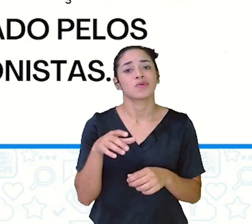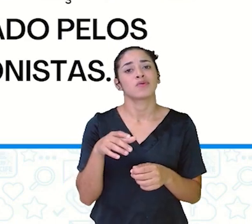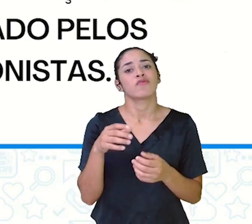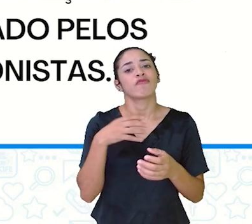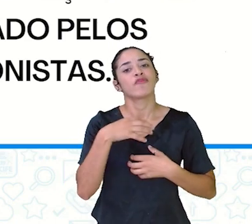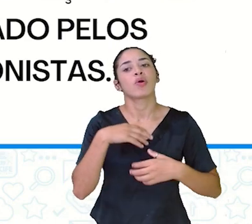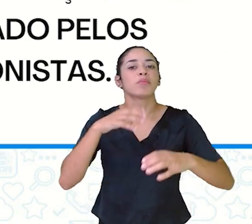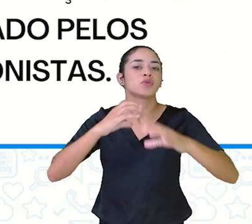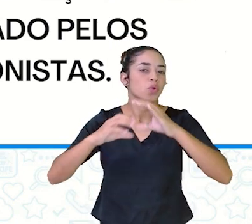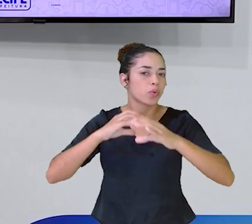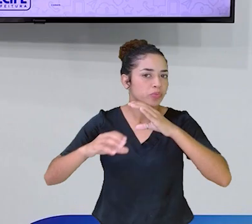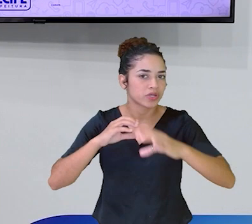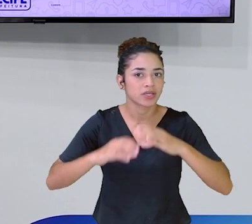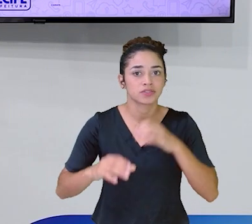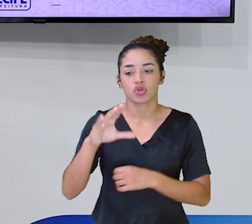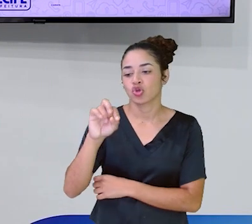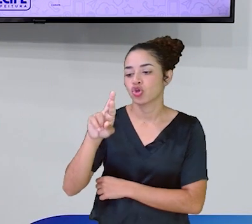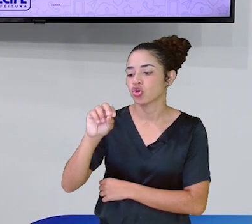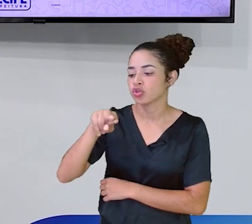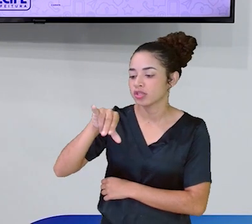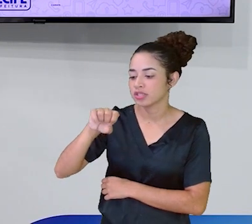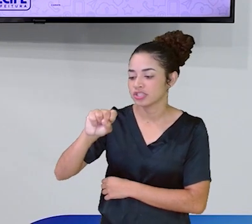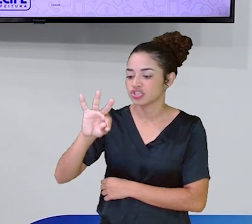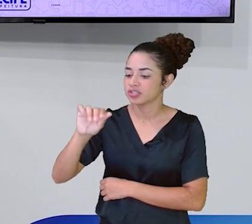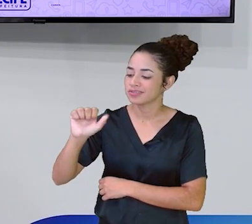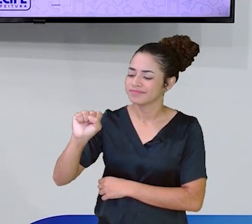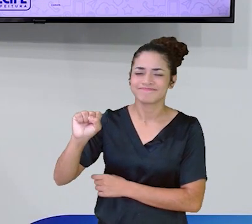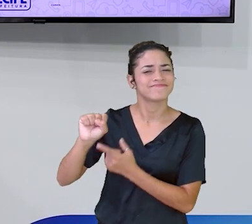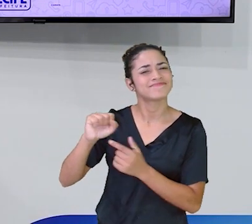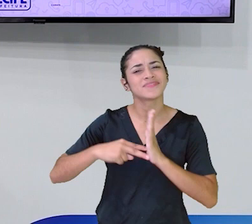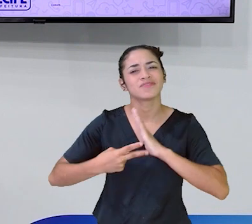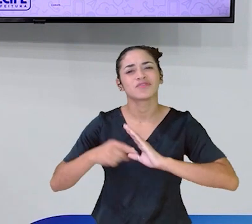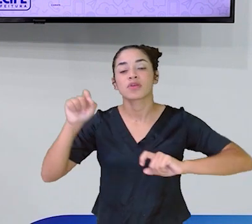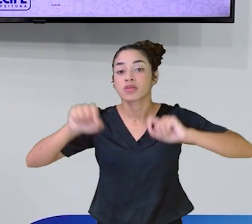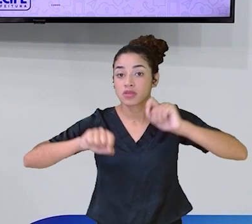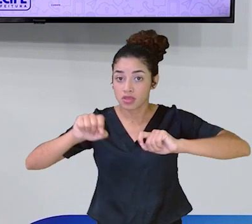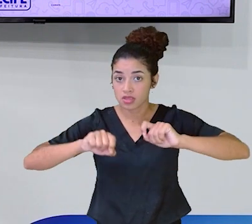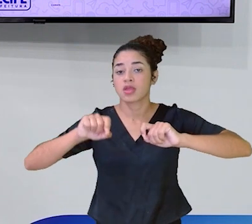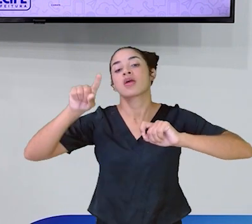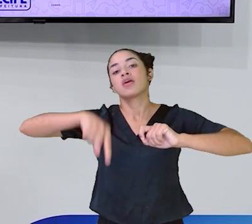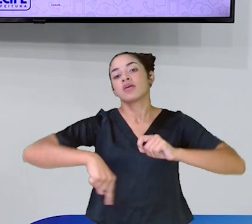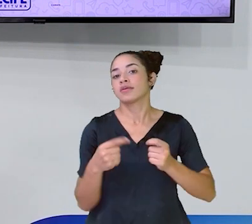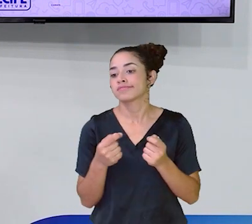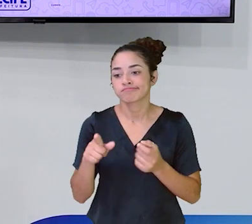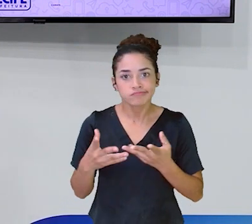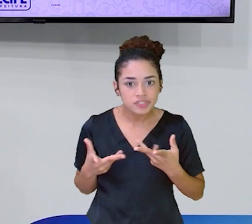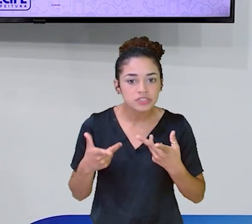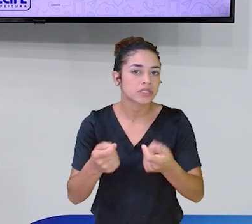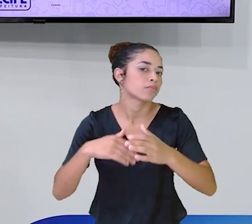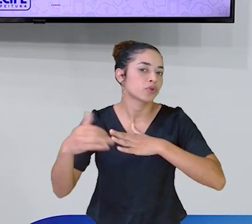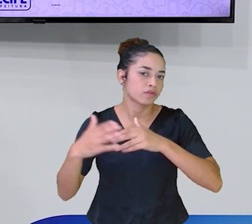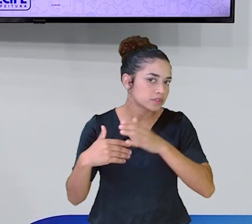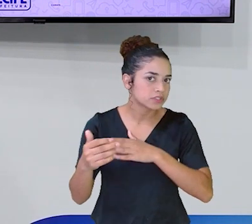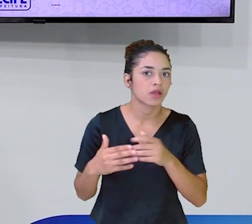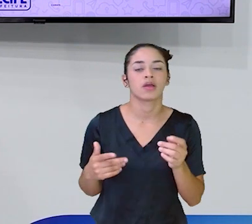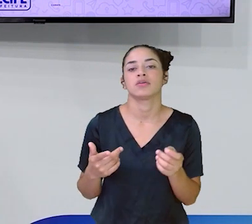pelos cronistas. Cronistas são as pessoas chamadas especialistas em escrever crônicas, são